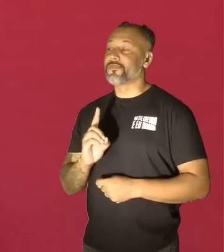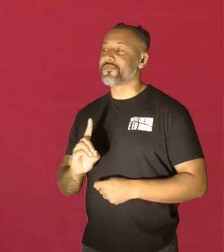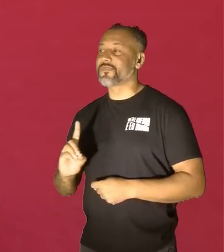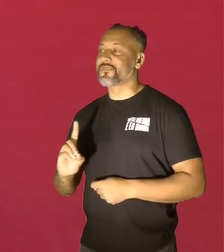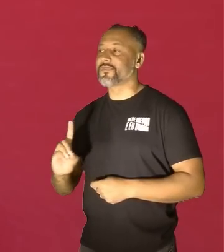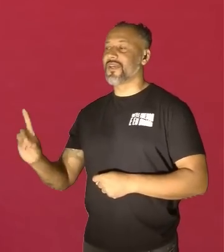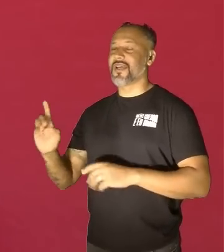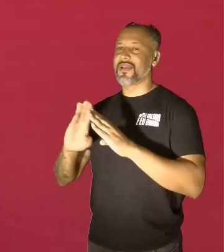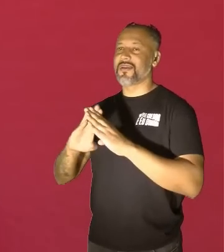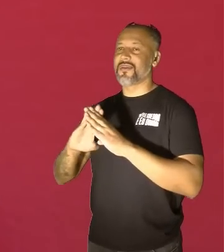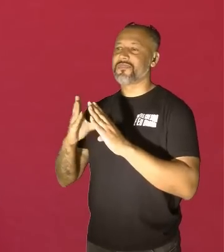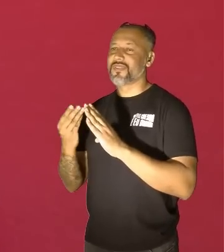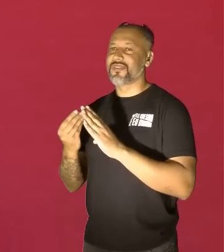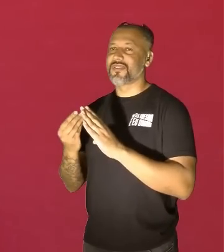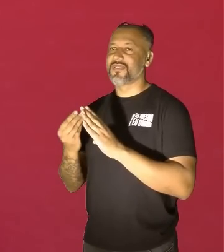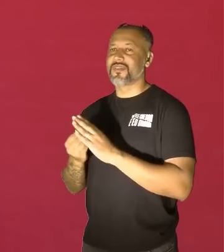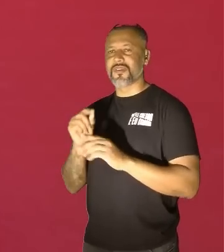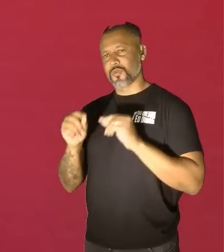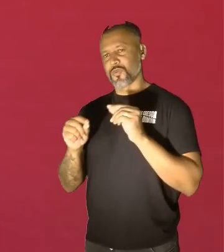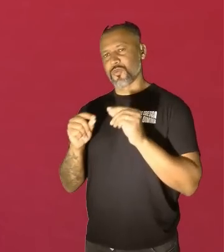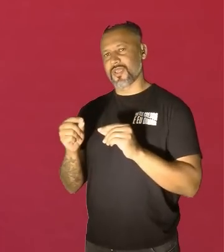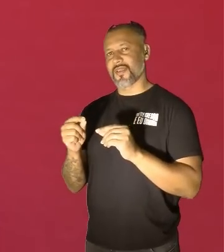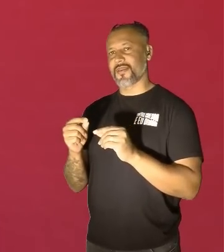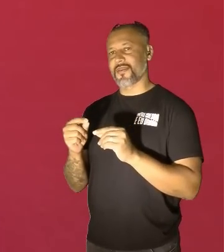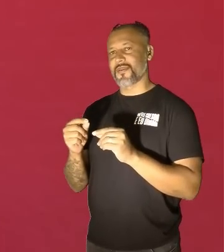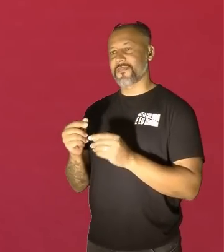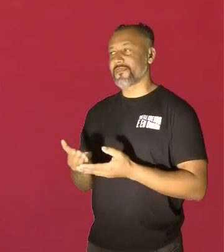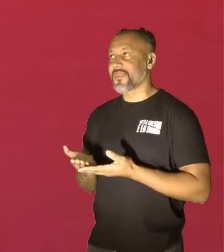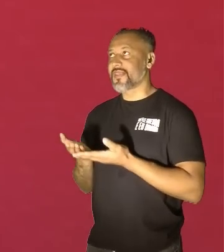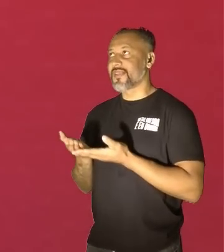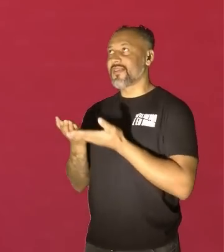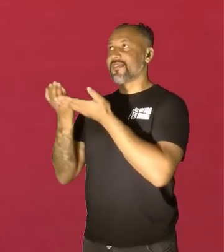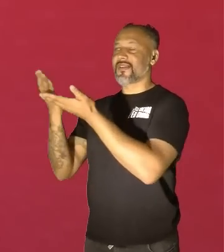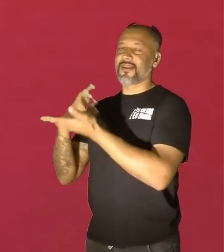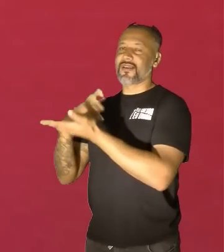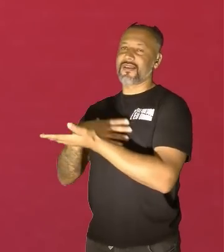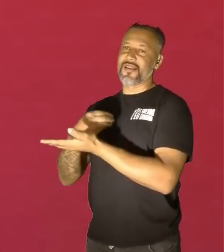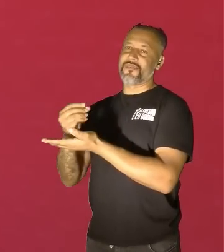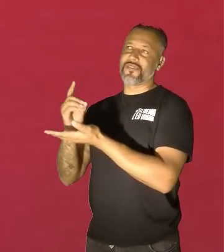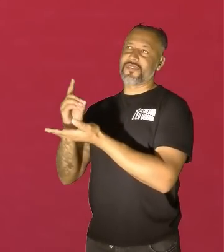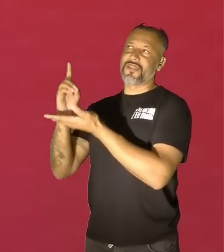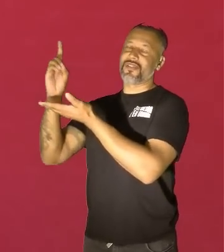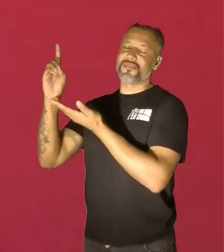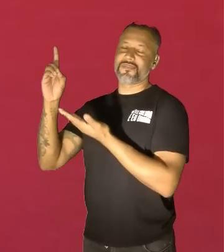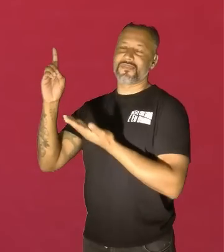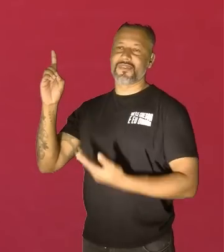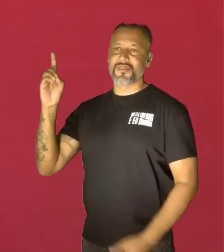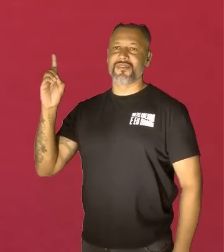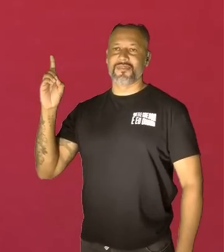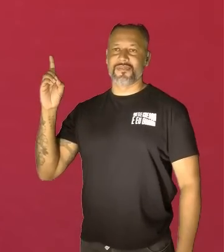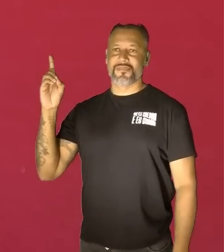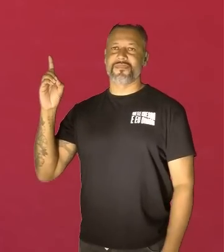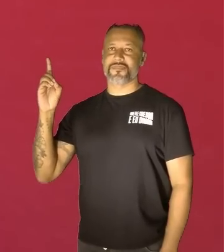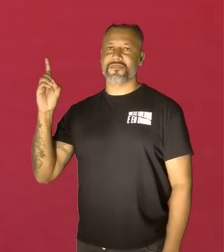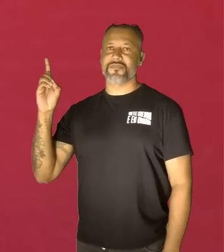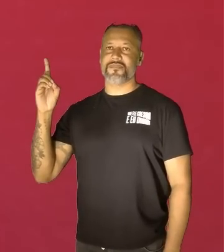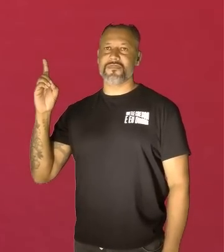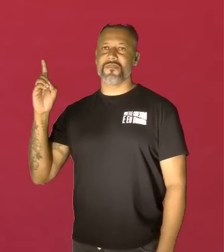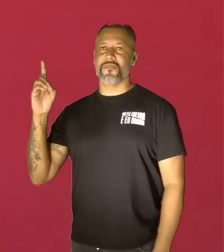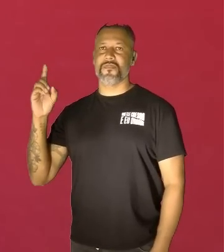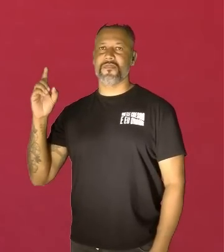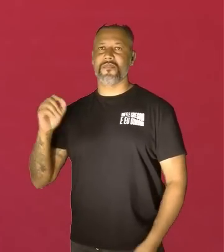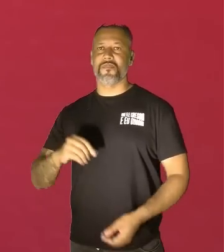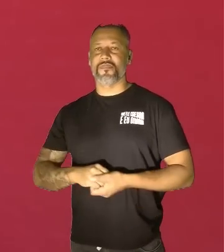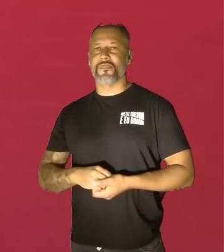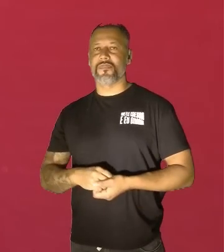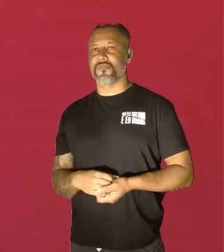fez para Deus, de que quando ela, se ela engravidasse, aquela criança não seria dela, mas seria de Deus. Ela não